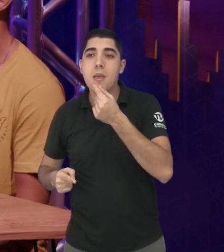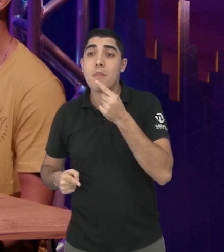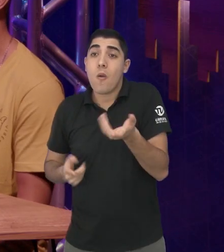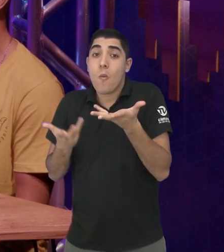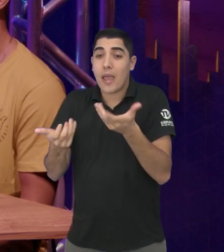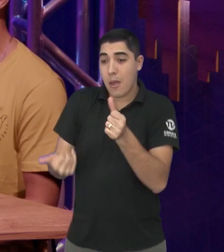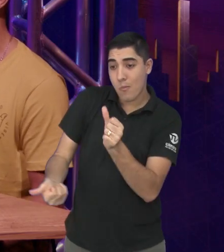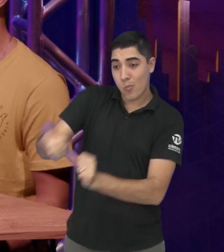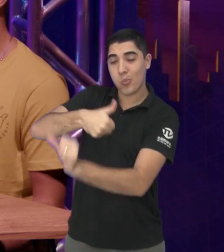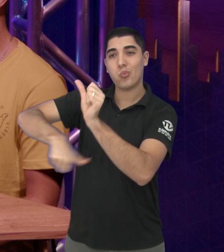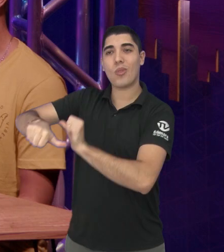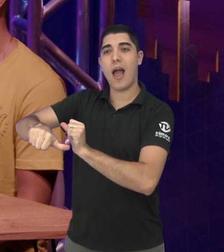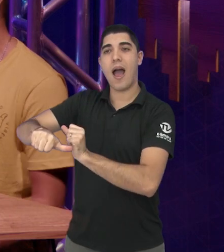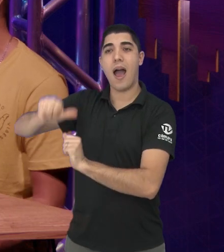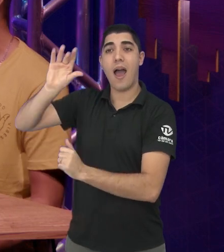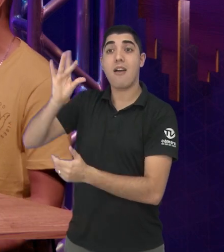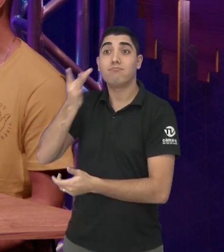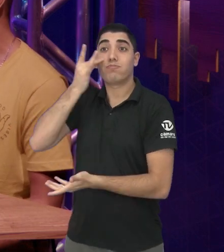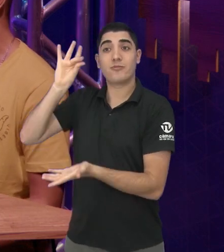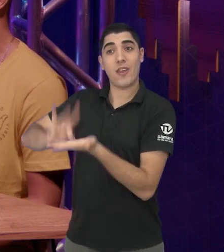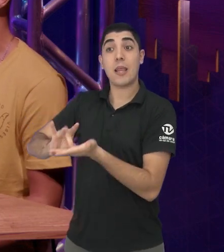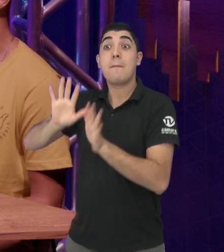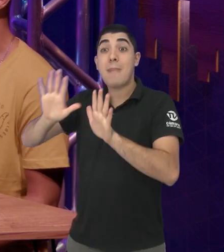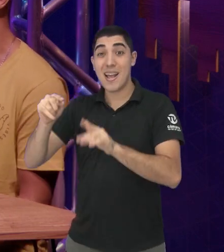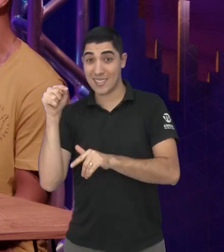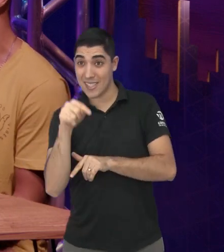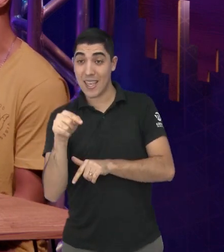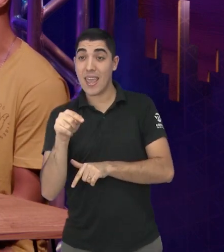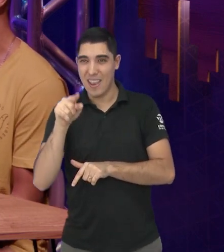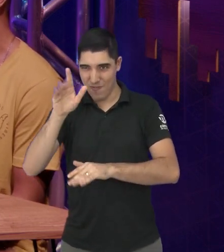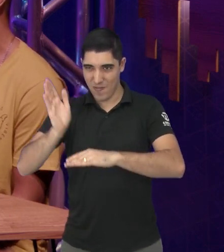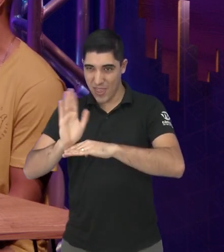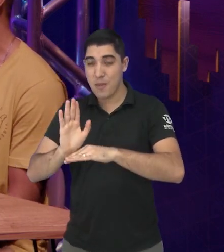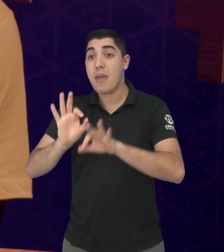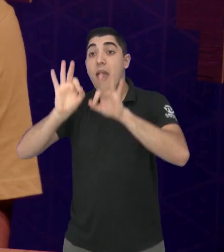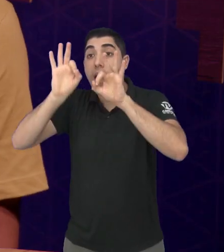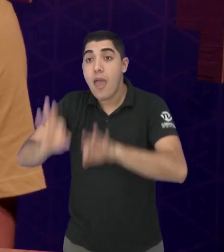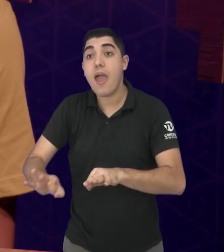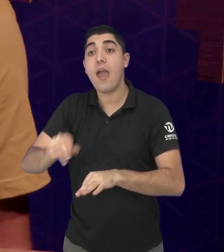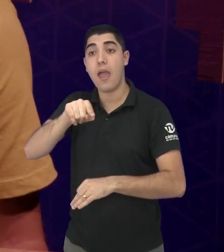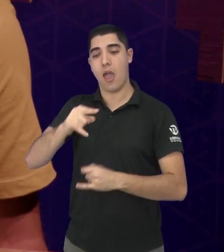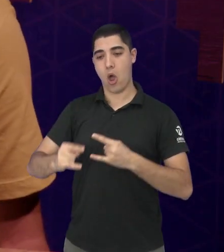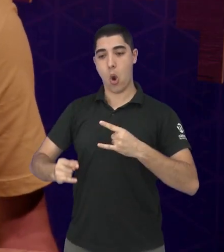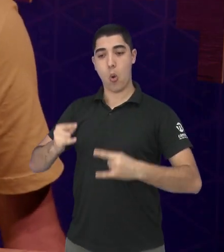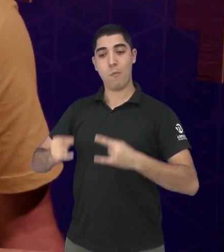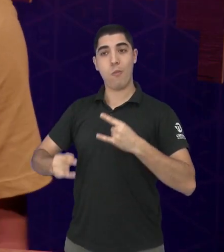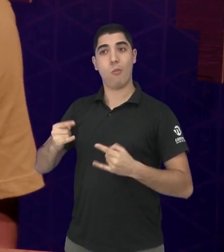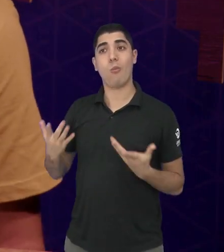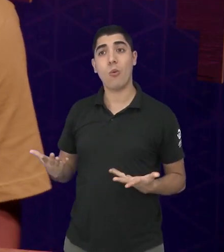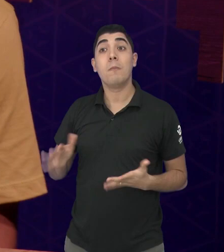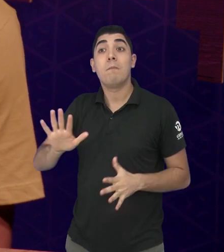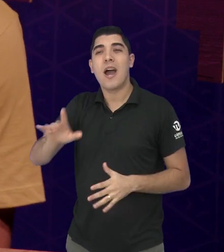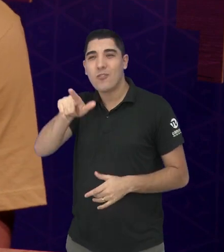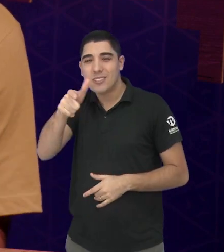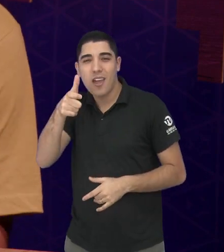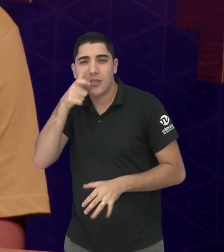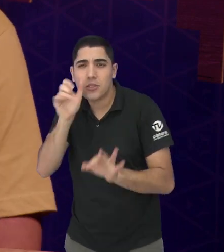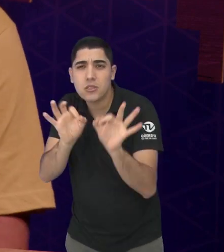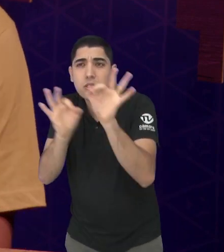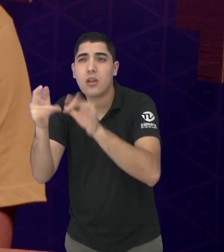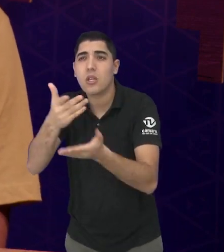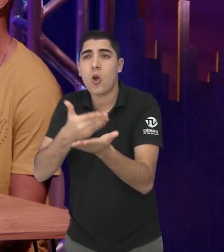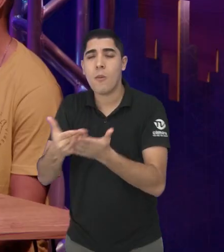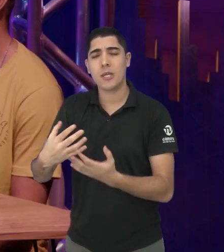e tal. Só que é uma máquina. Só que é uma máquina que você sente uma empatia por